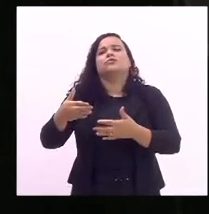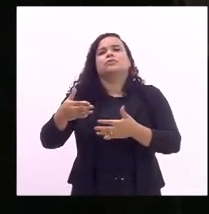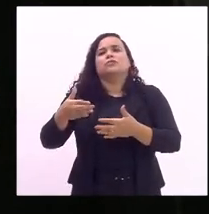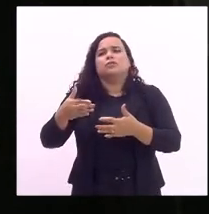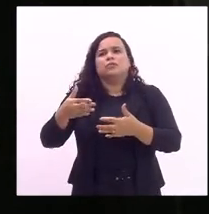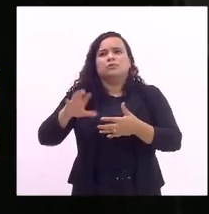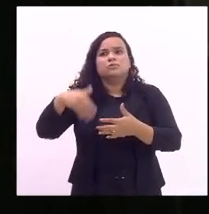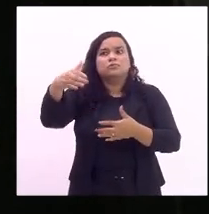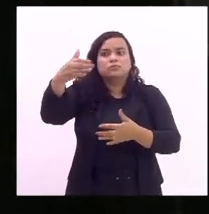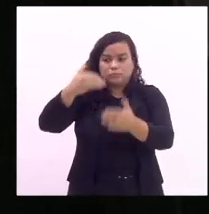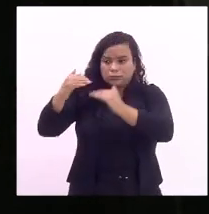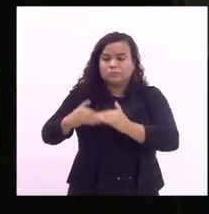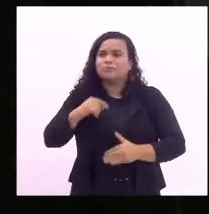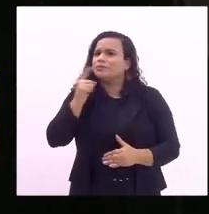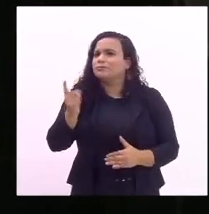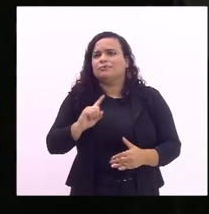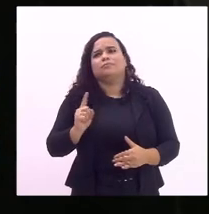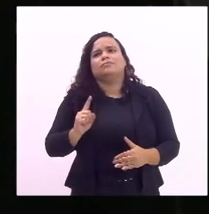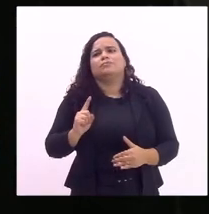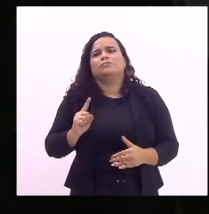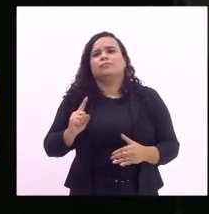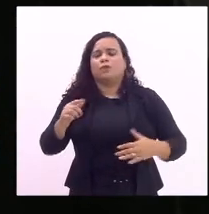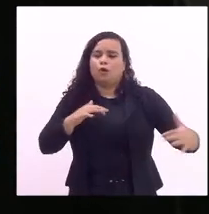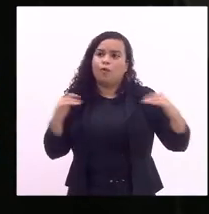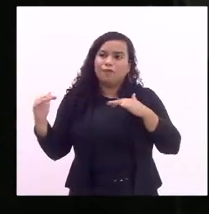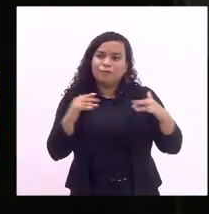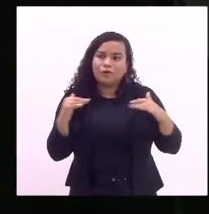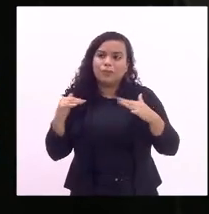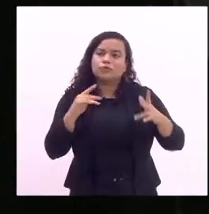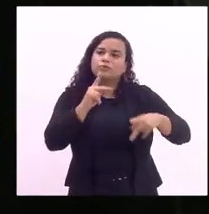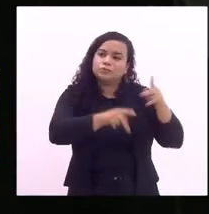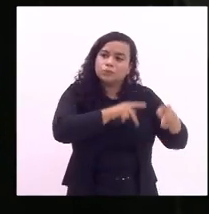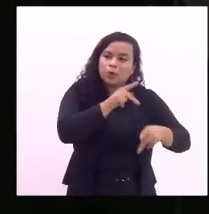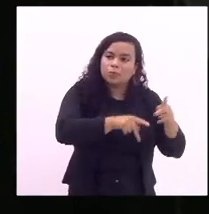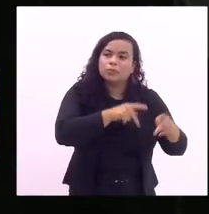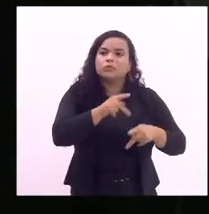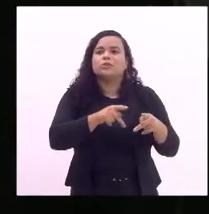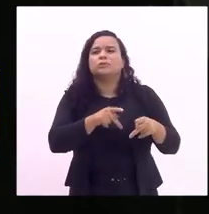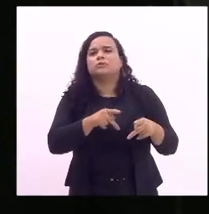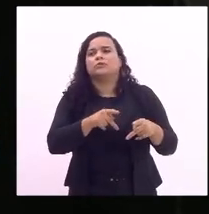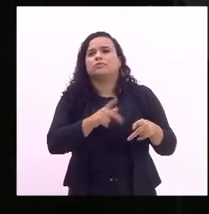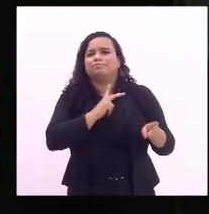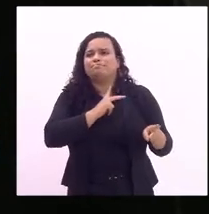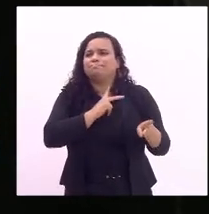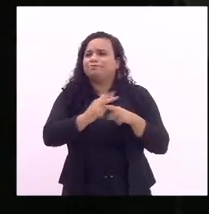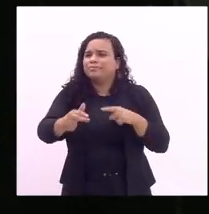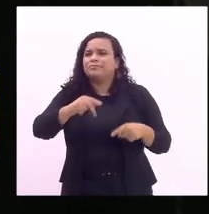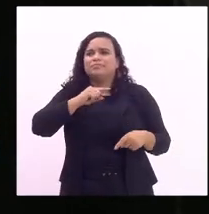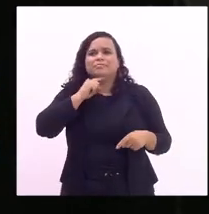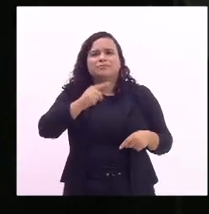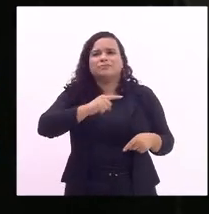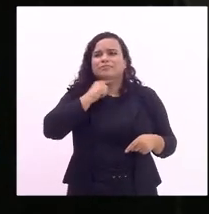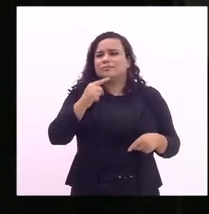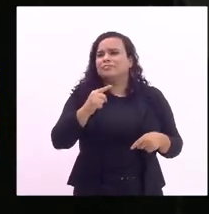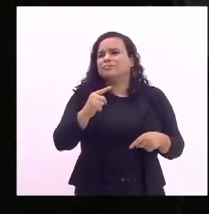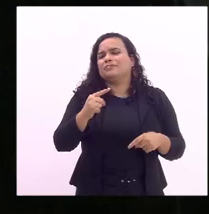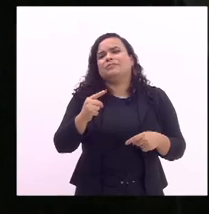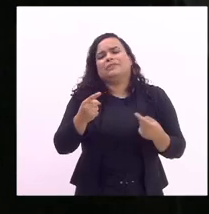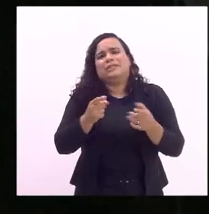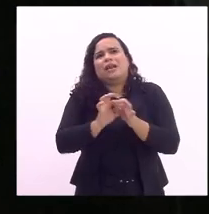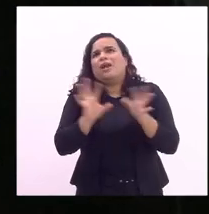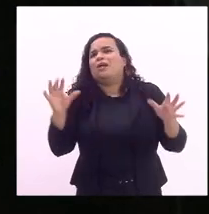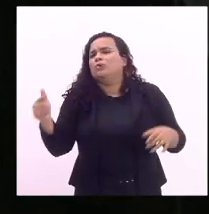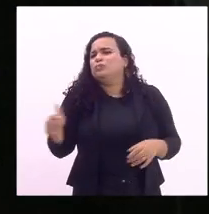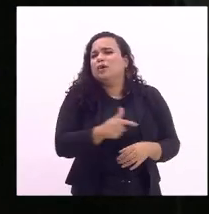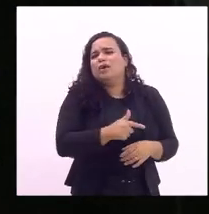irreversível, talvez, de confronto entre a população, que não vai levar a liberdade, que não vai